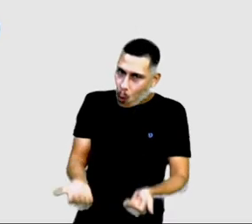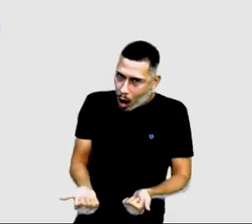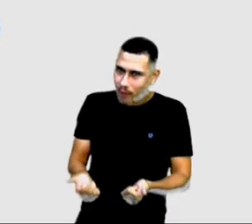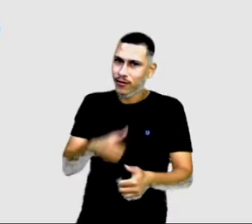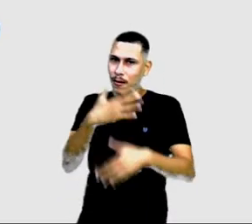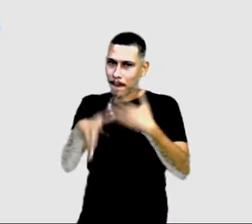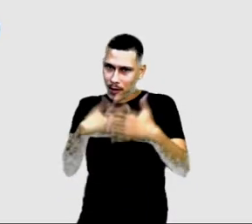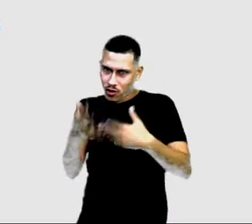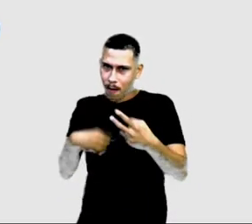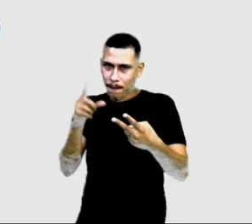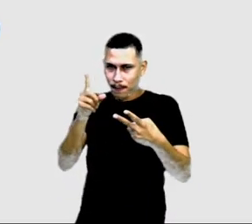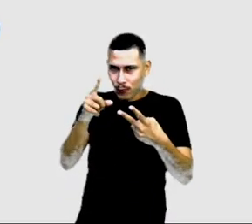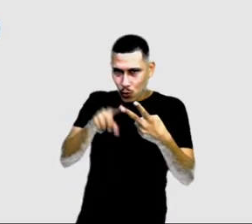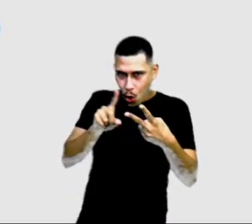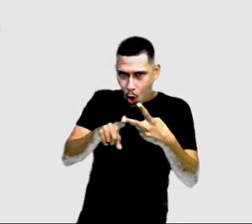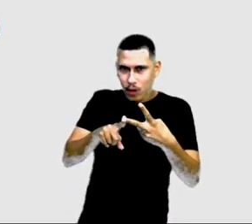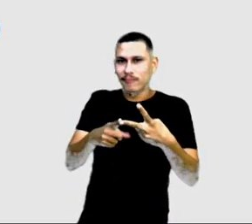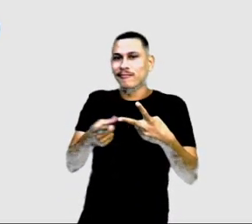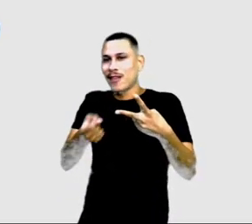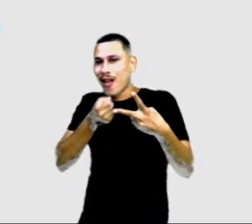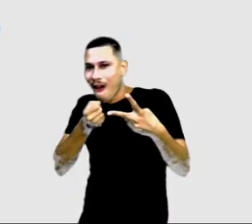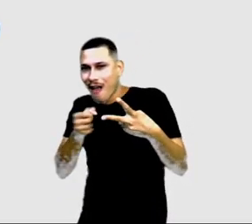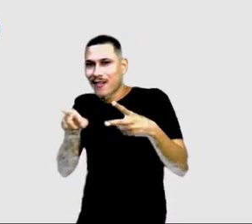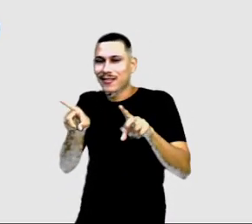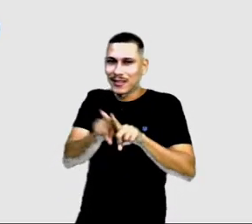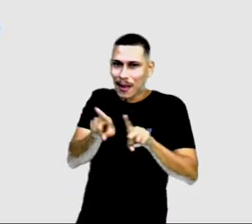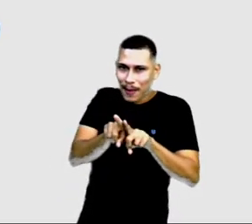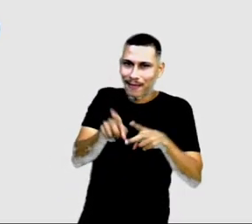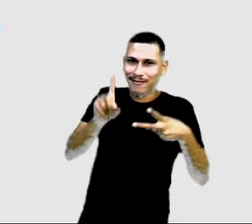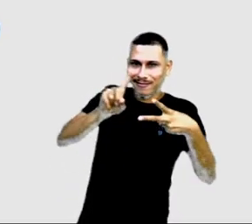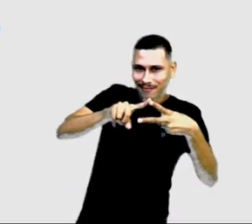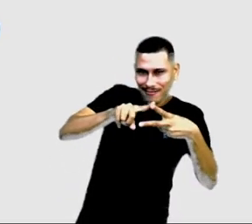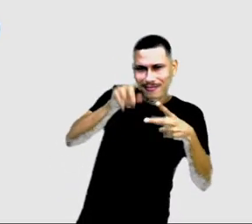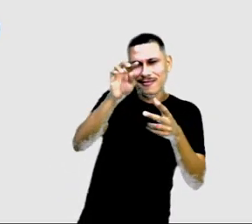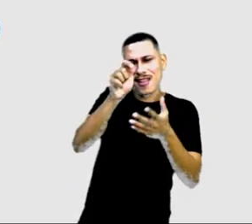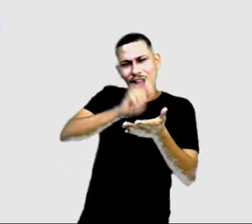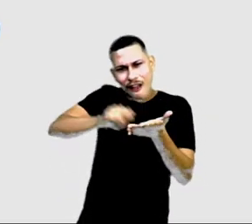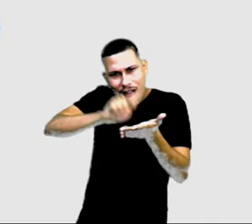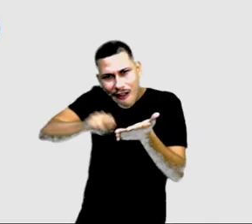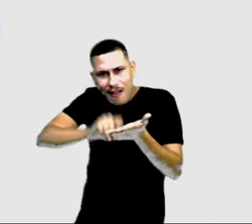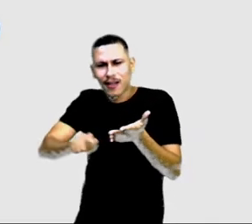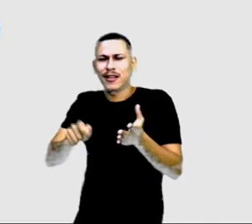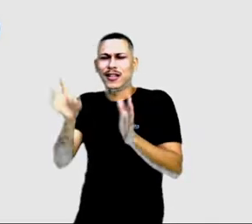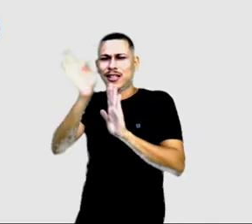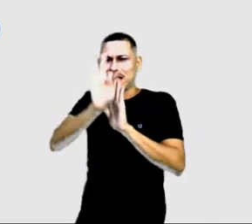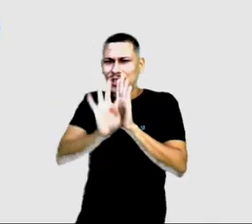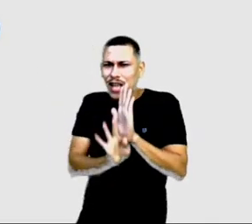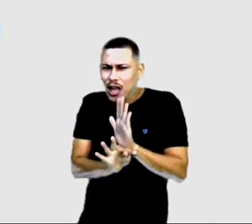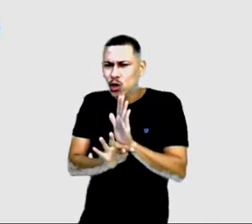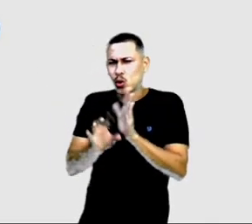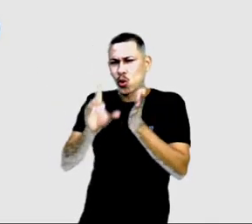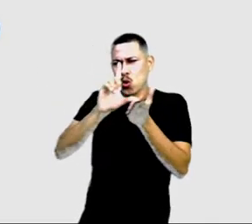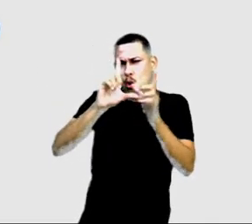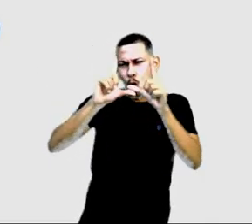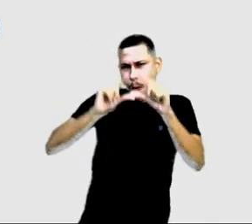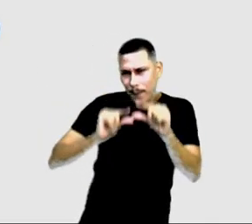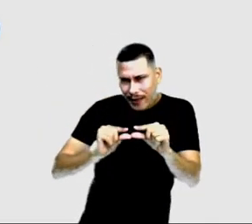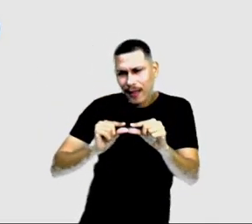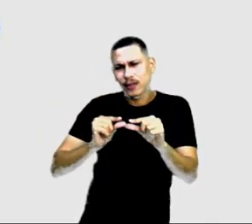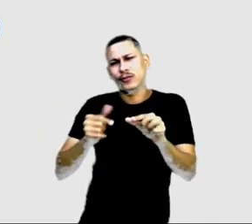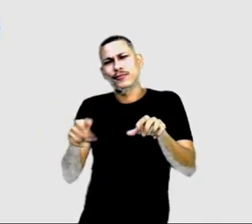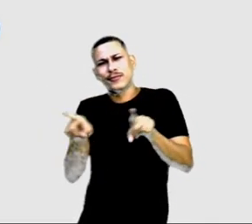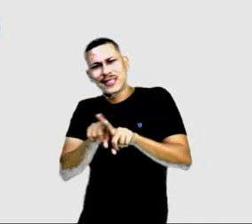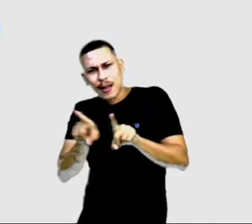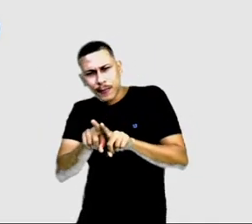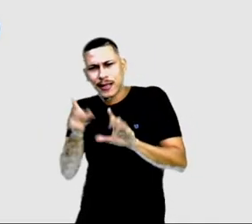e tem a parte verbal, palavras. O texto é curto, é bem criativo e use e faça estão